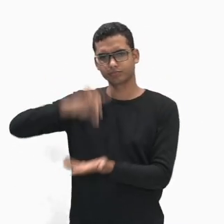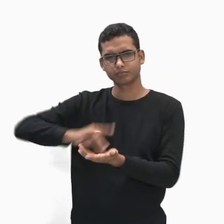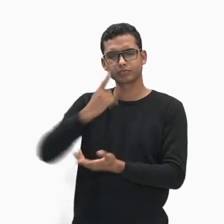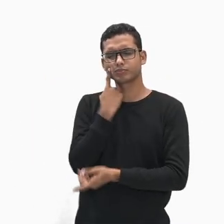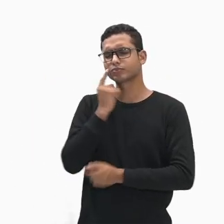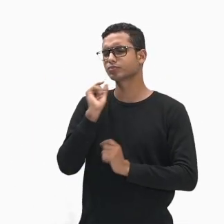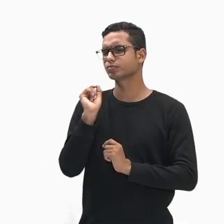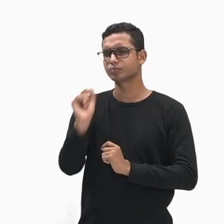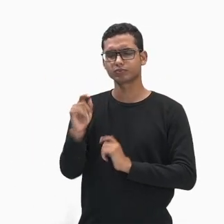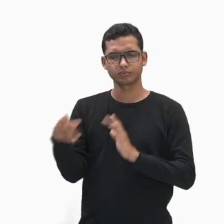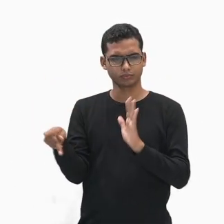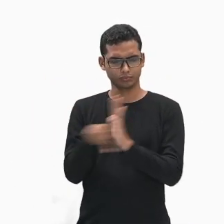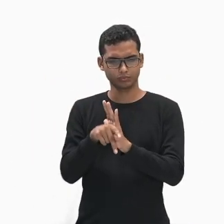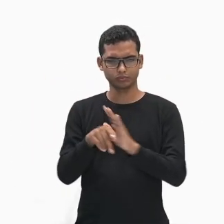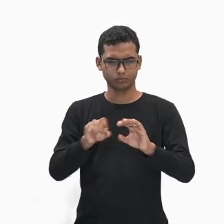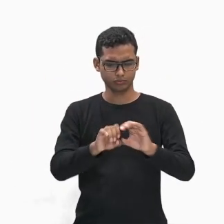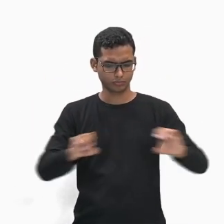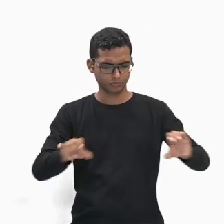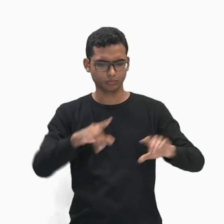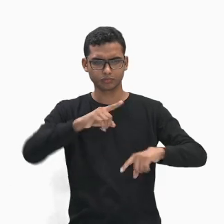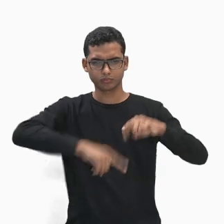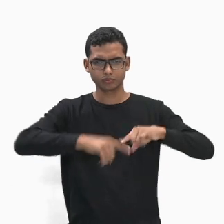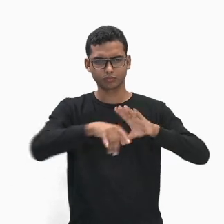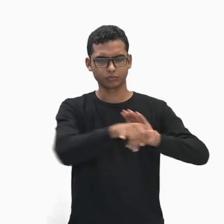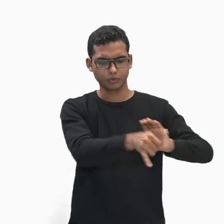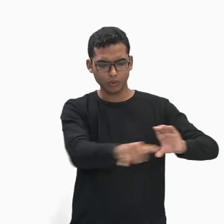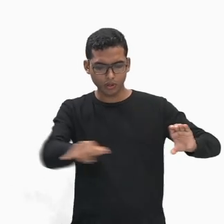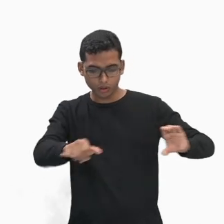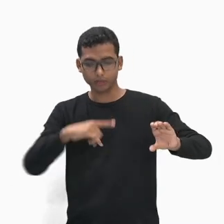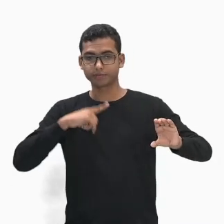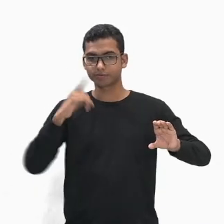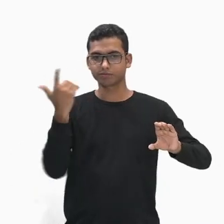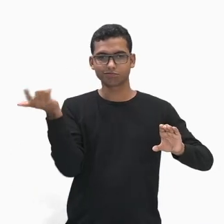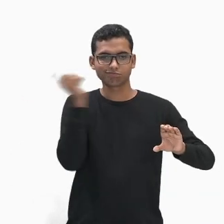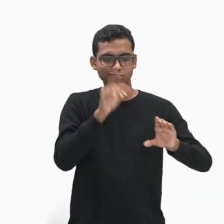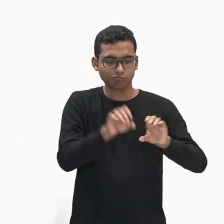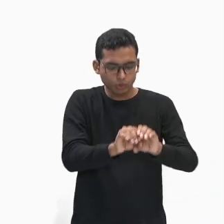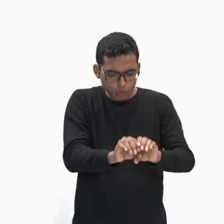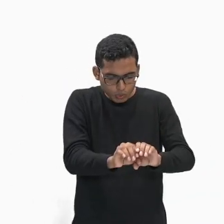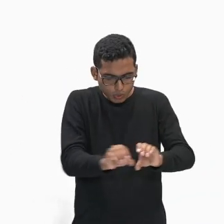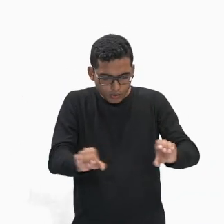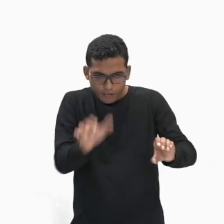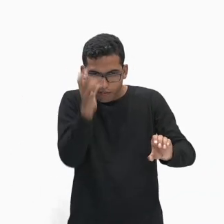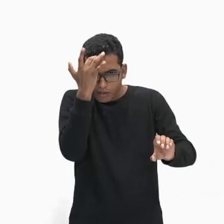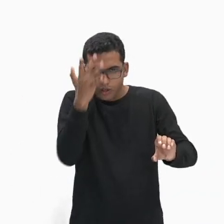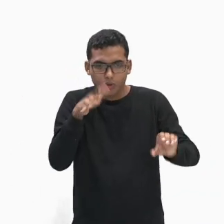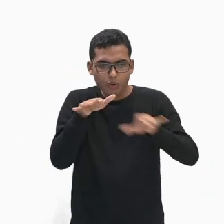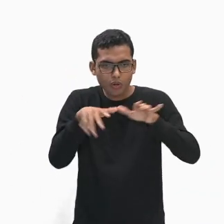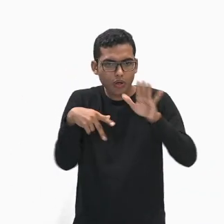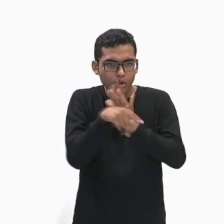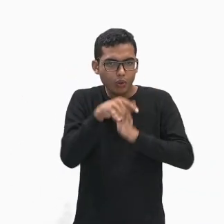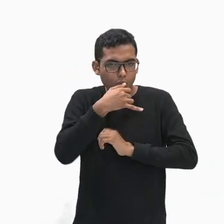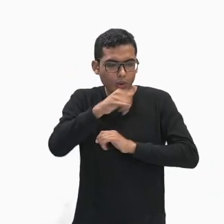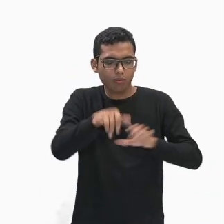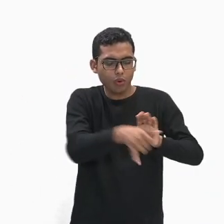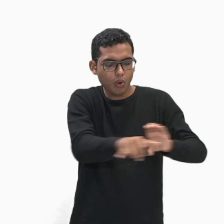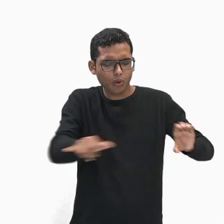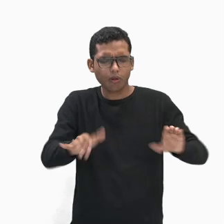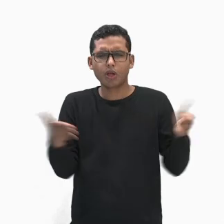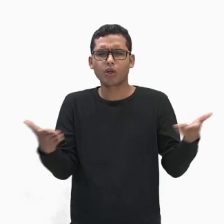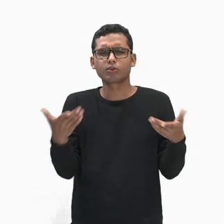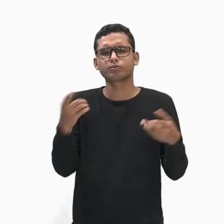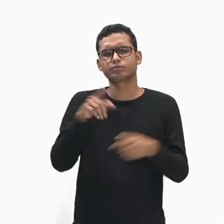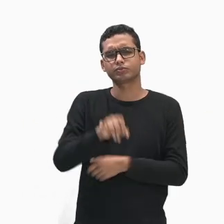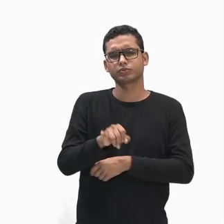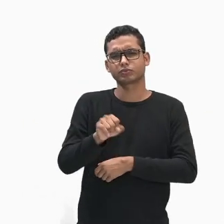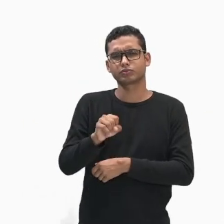que os condutores são materiais que permitem o fácil movimento de cargas elétricas. E os isolantes?